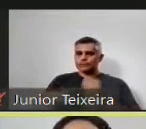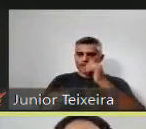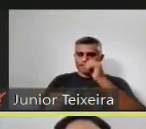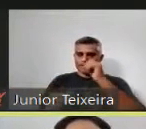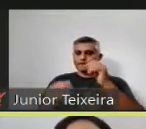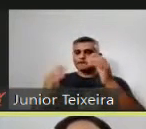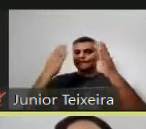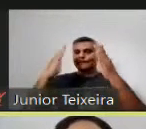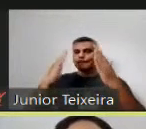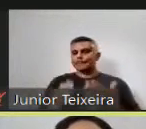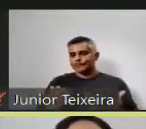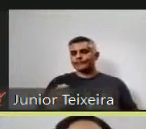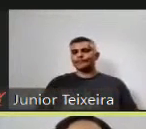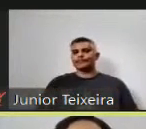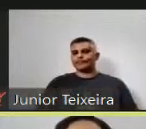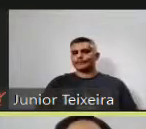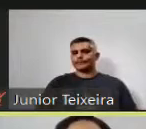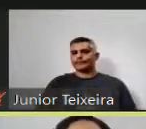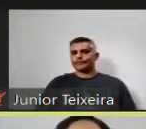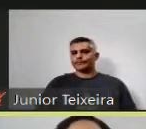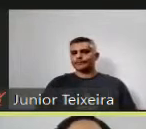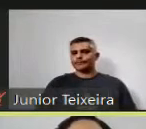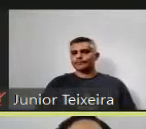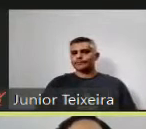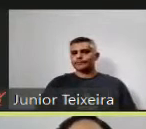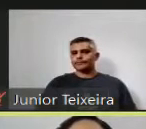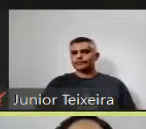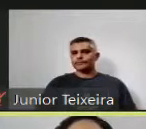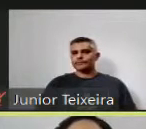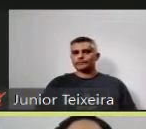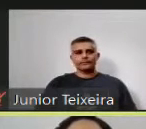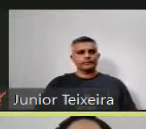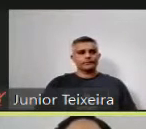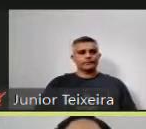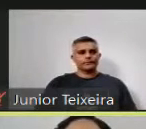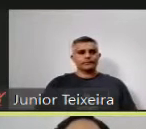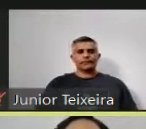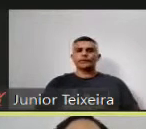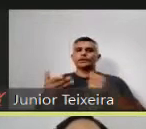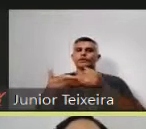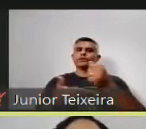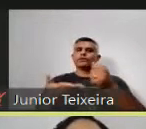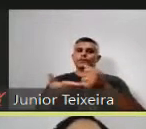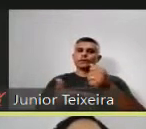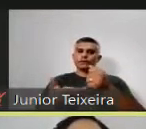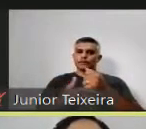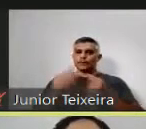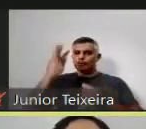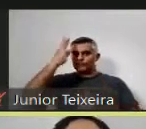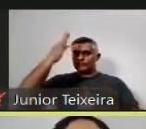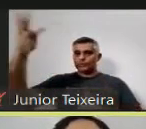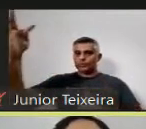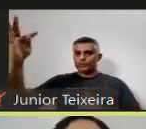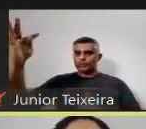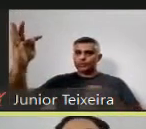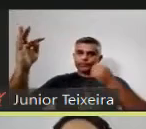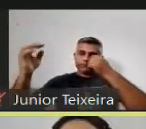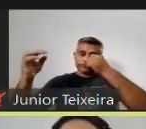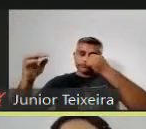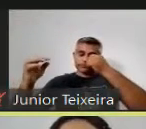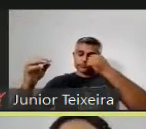disso. Bom, a nossa pesquisa foi fundamentada no que a gente na